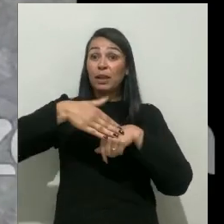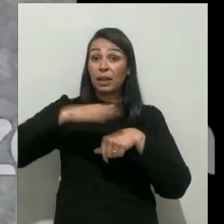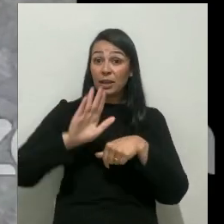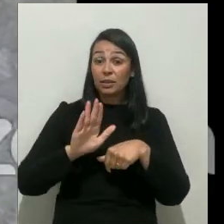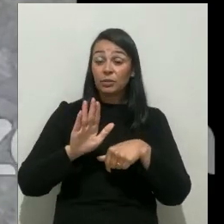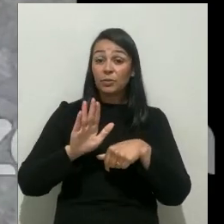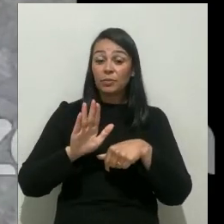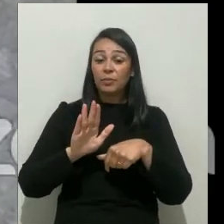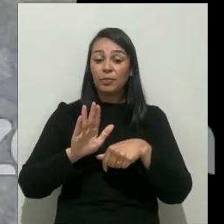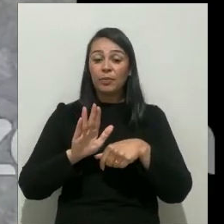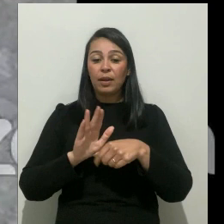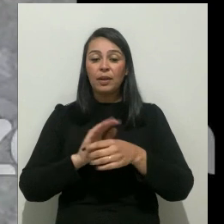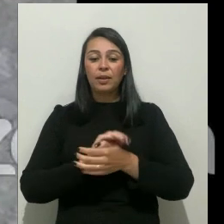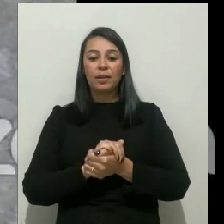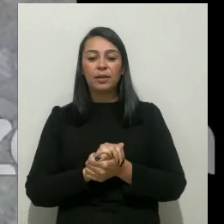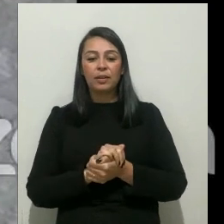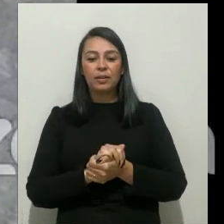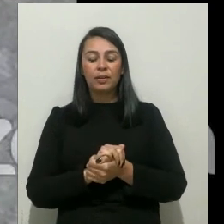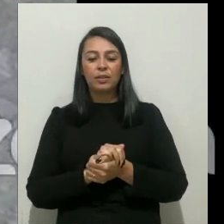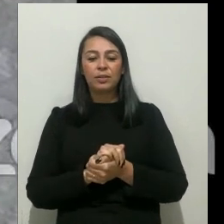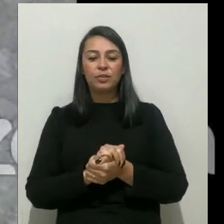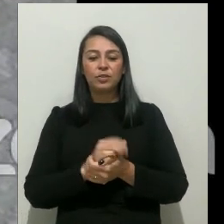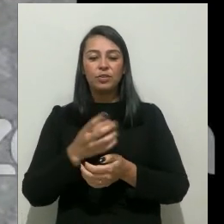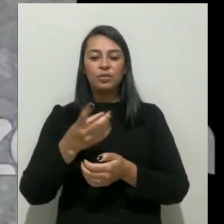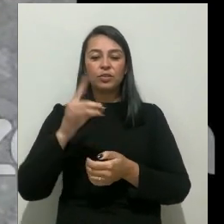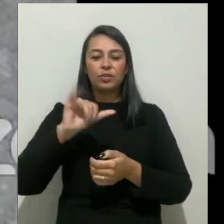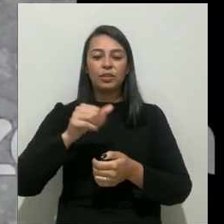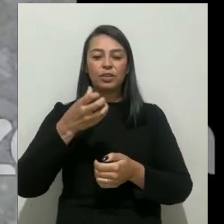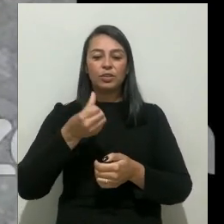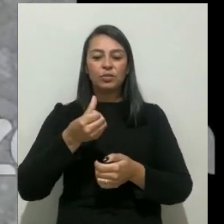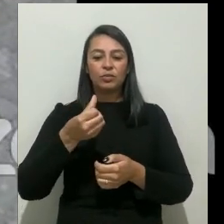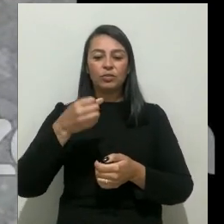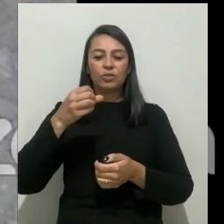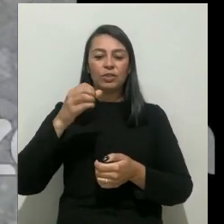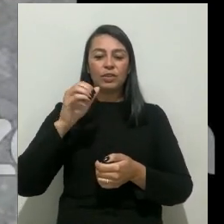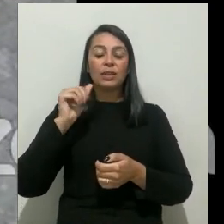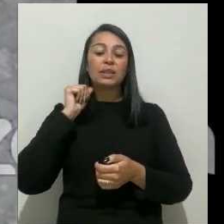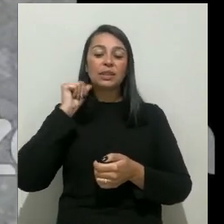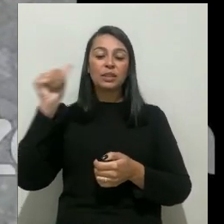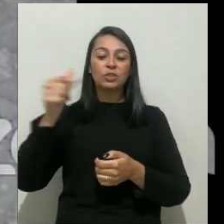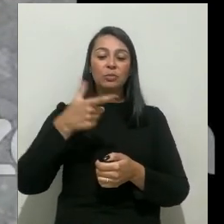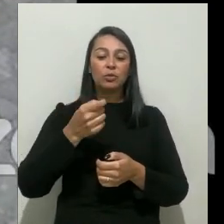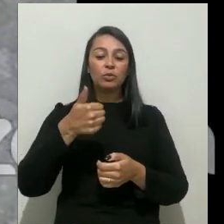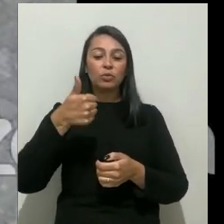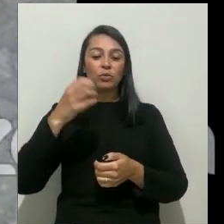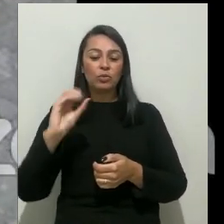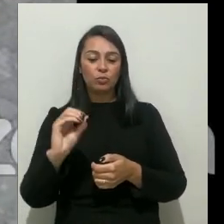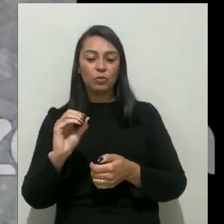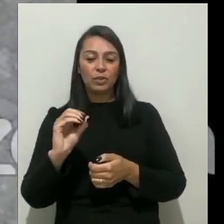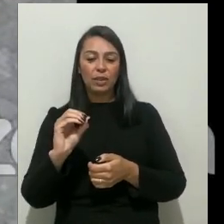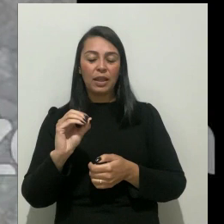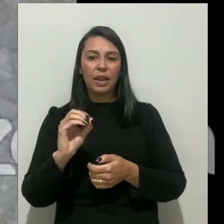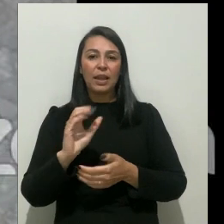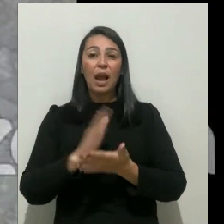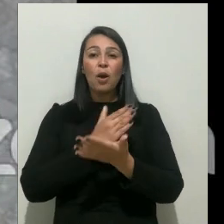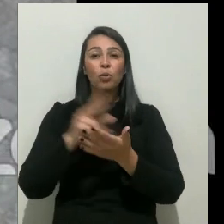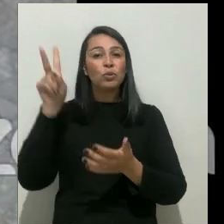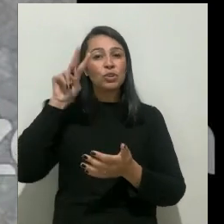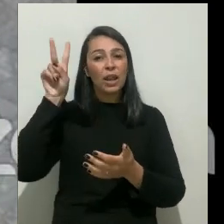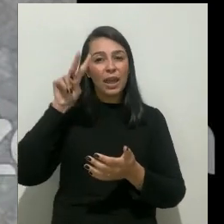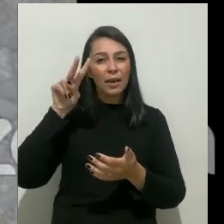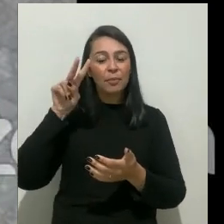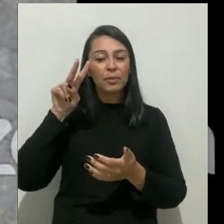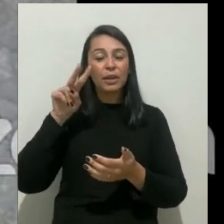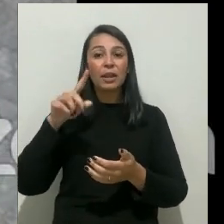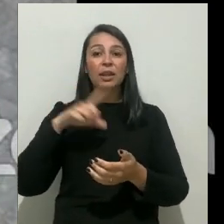E esse andaime começou a subir e no dia 6 de abril de 2010, talvez parte de vocês se recorde,